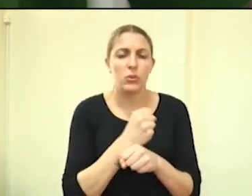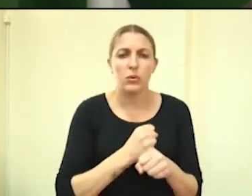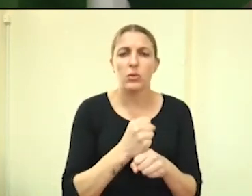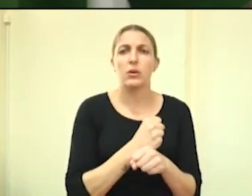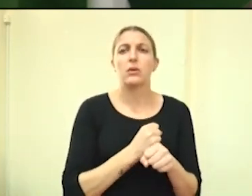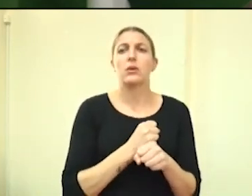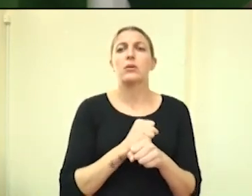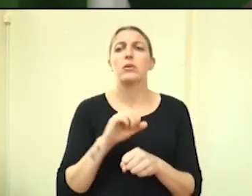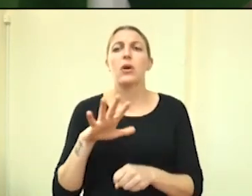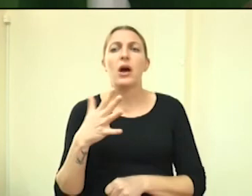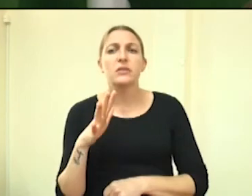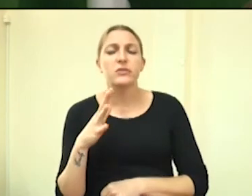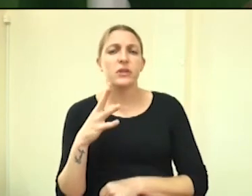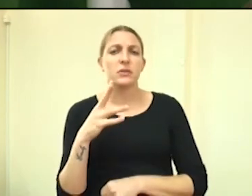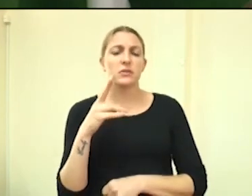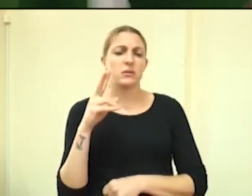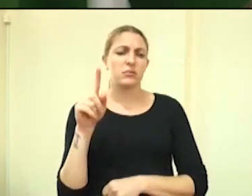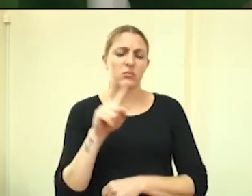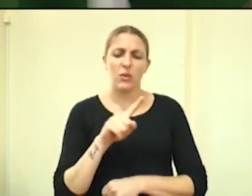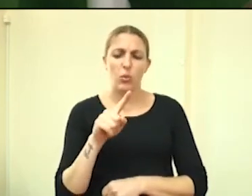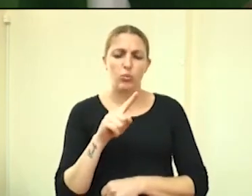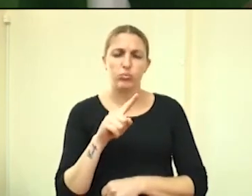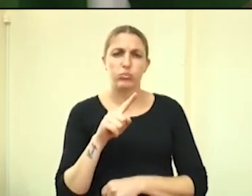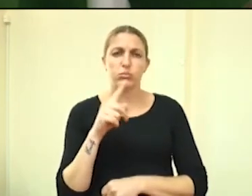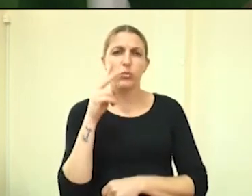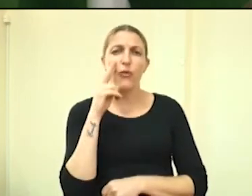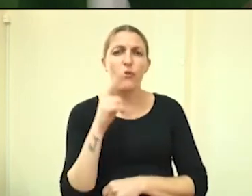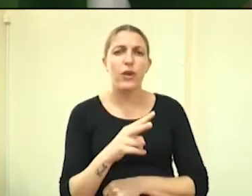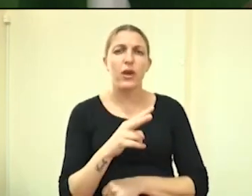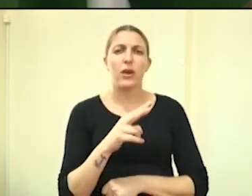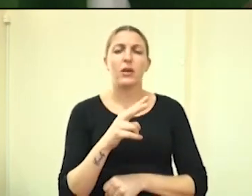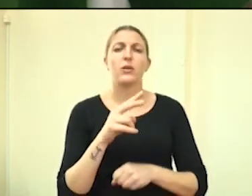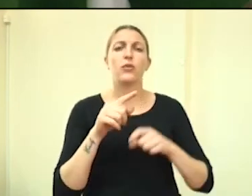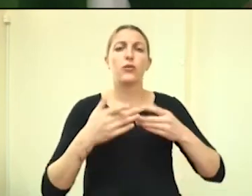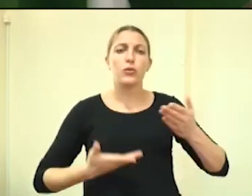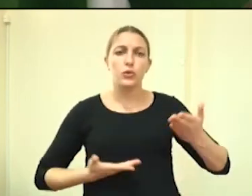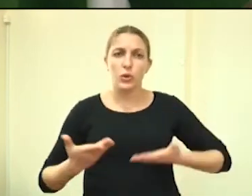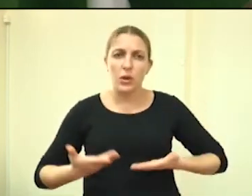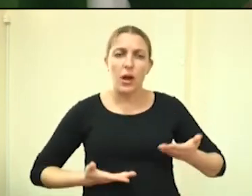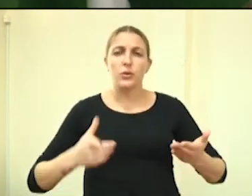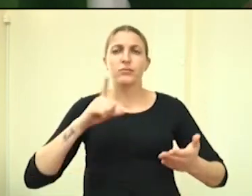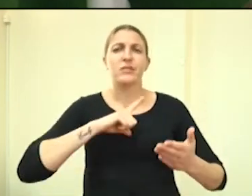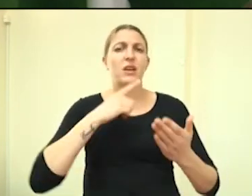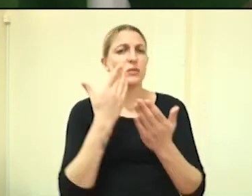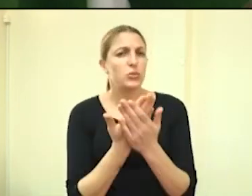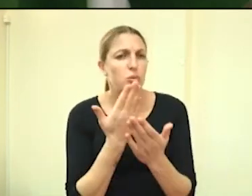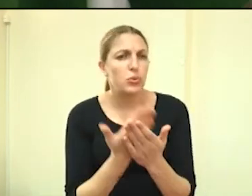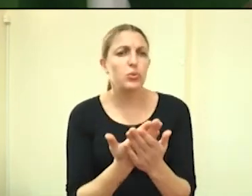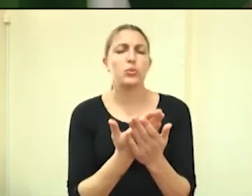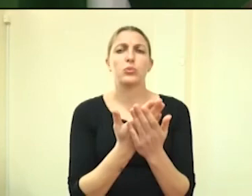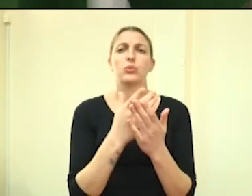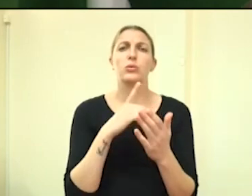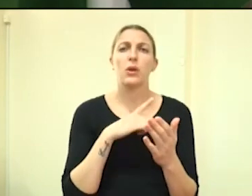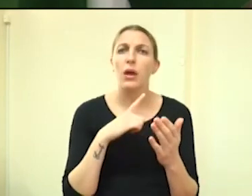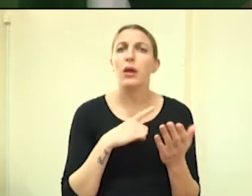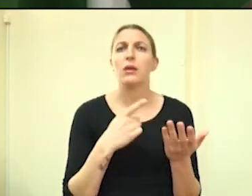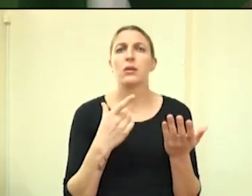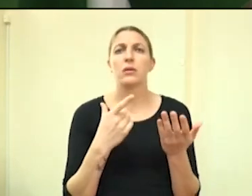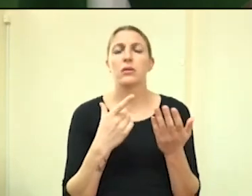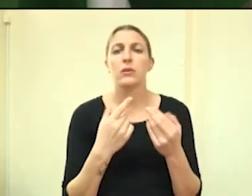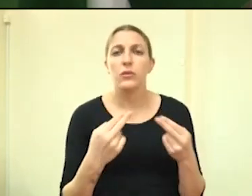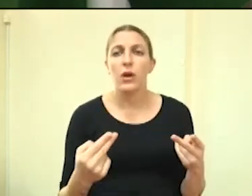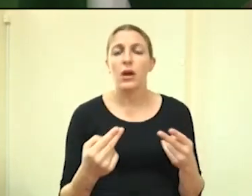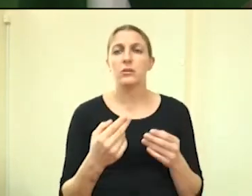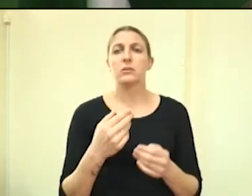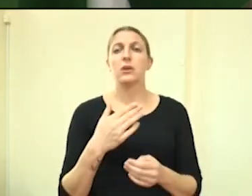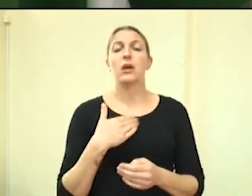de cada funcionário. E eu acho que isso é uma preocupação que temos até em nível de previdência. Então, peço desculpa e, com muito respeito,